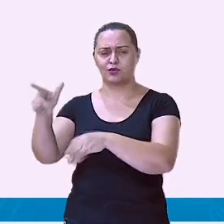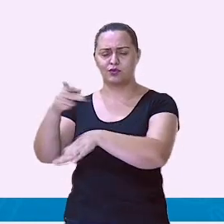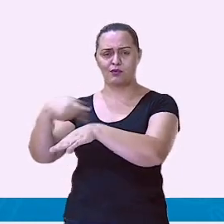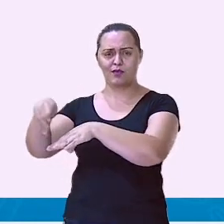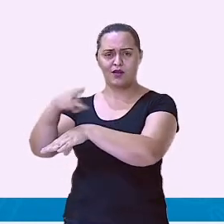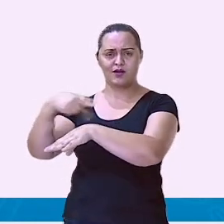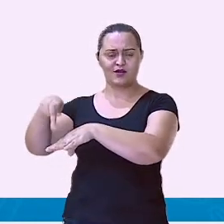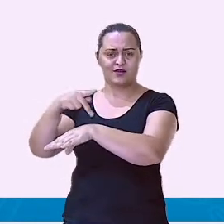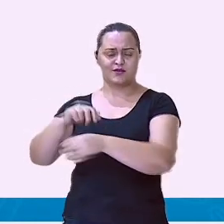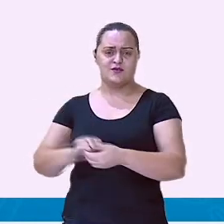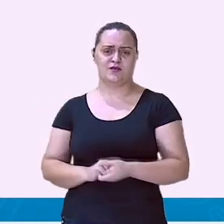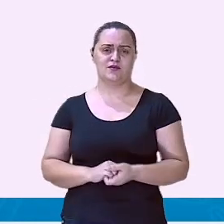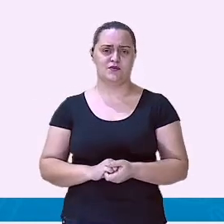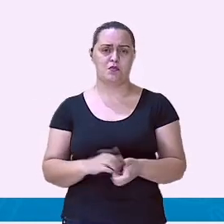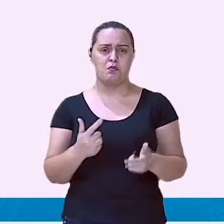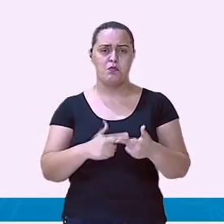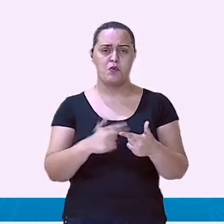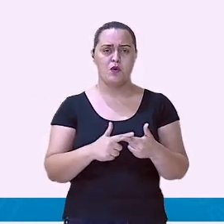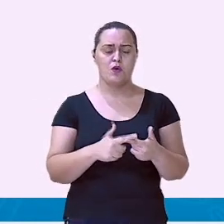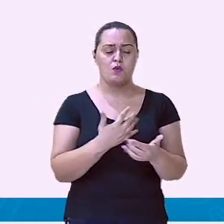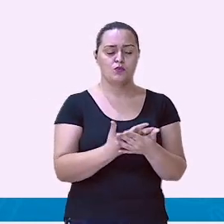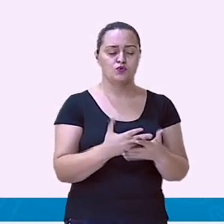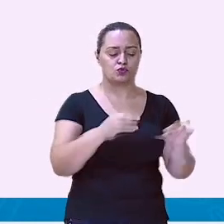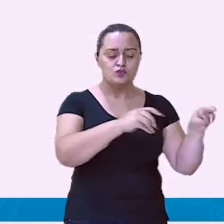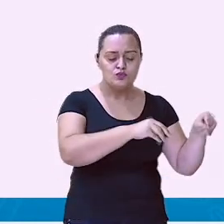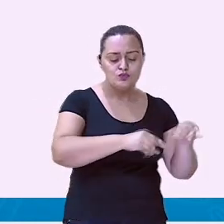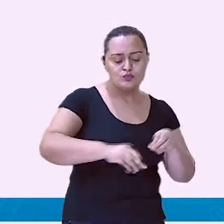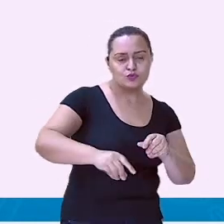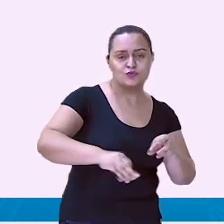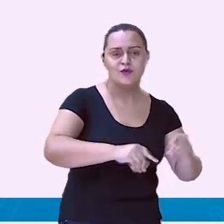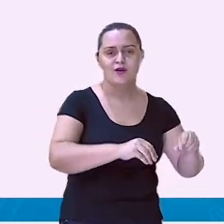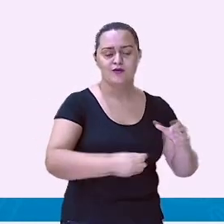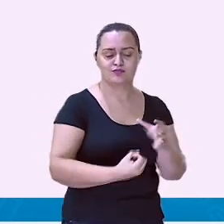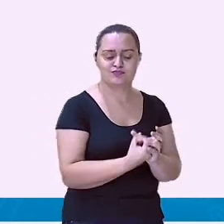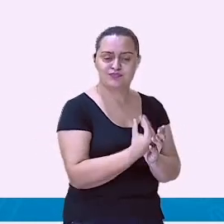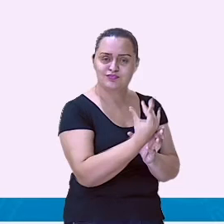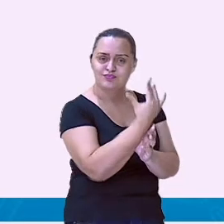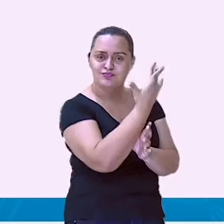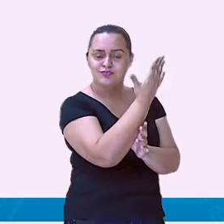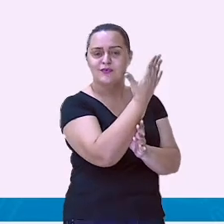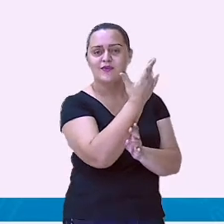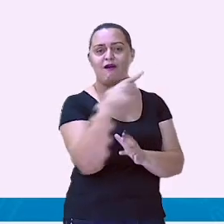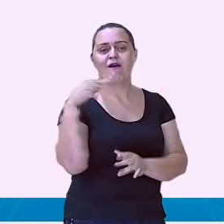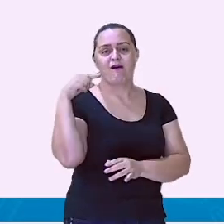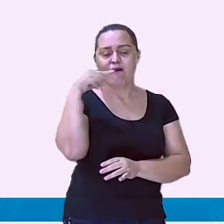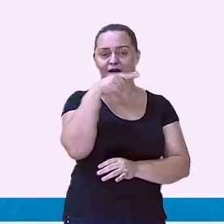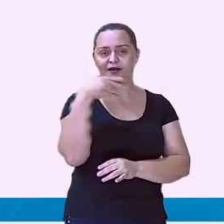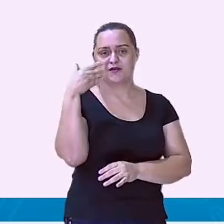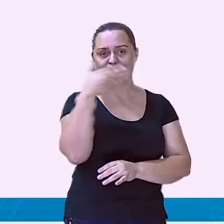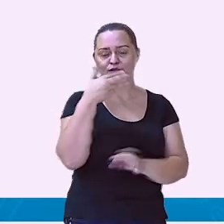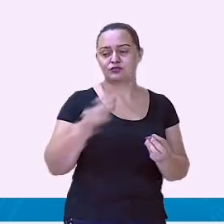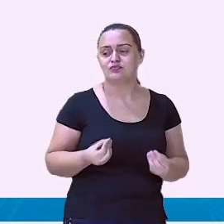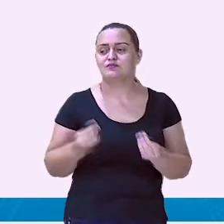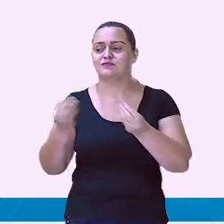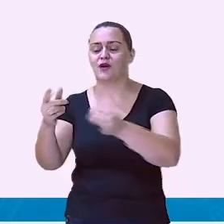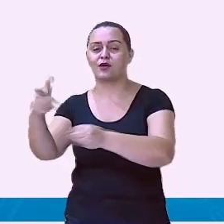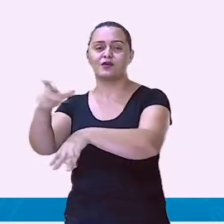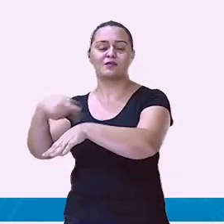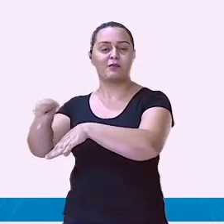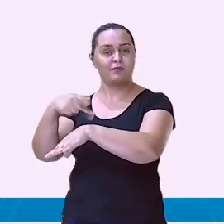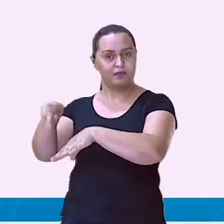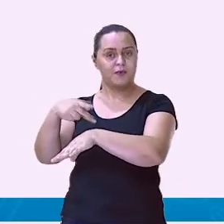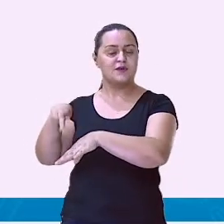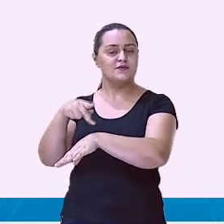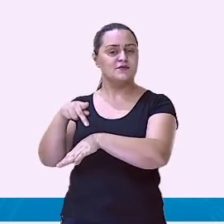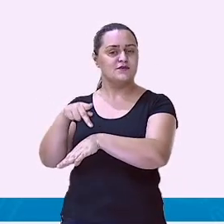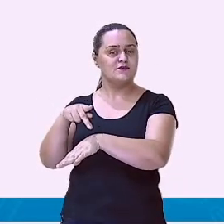quê? Do plantar, do produzir aqui dentro da cana-de-açúcar. Tá? Nesse período, a ocupação